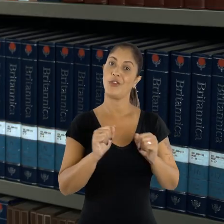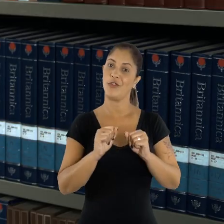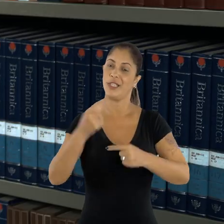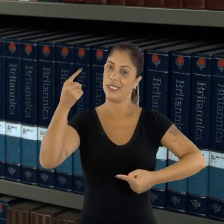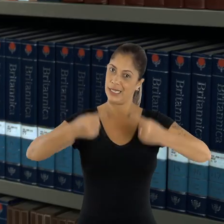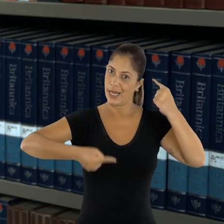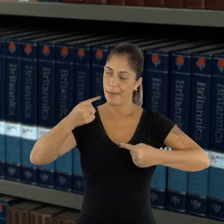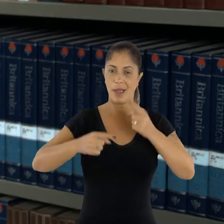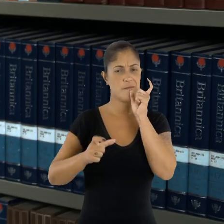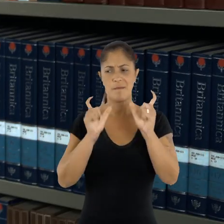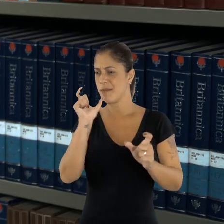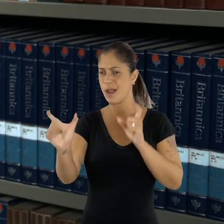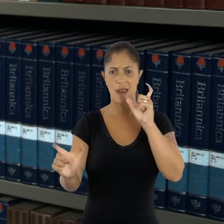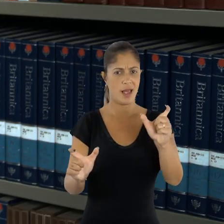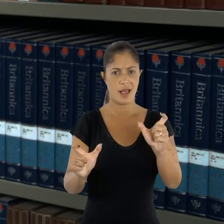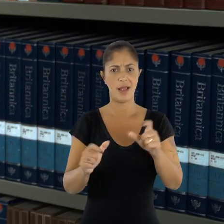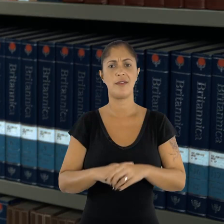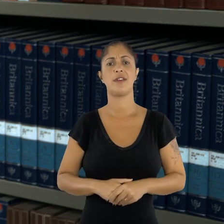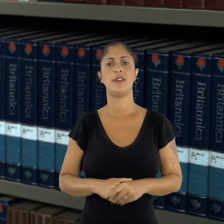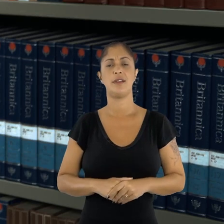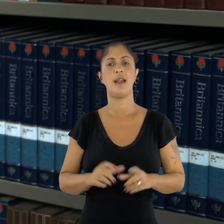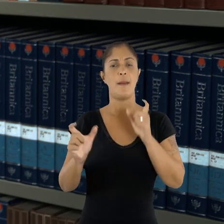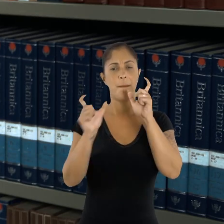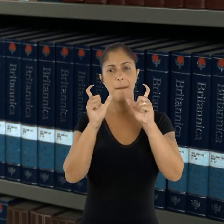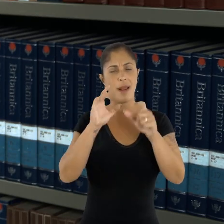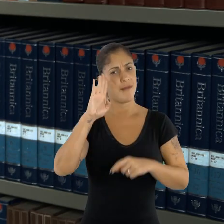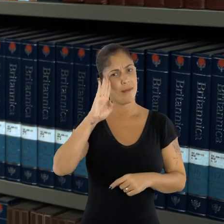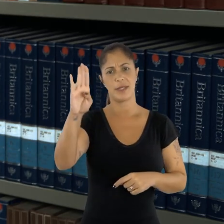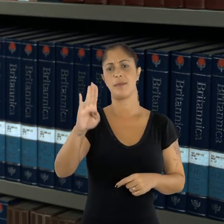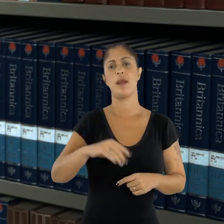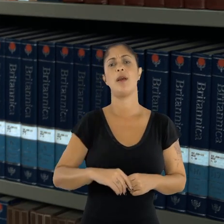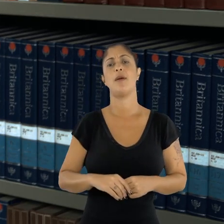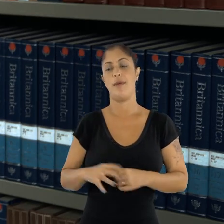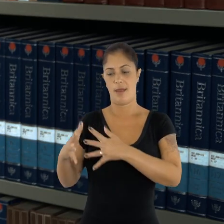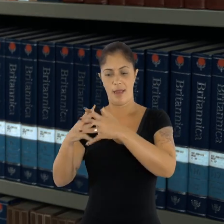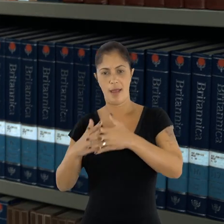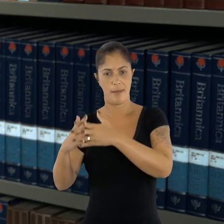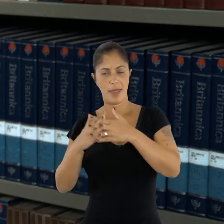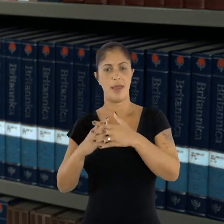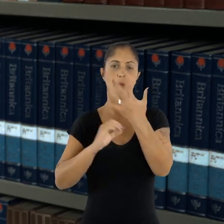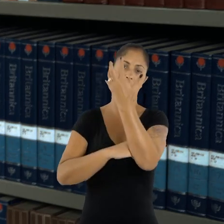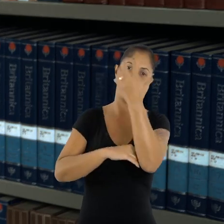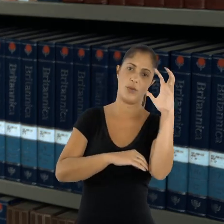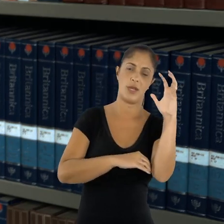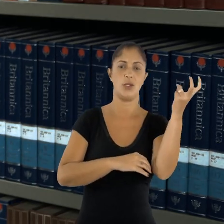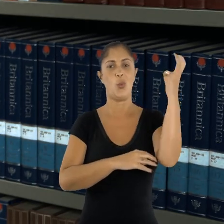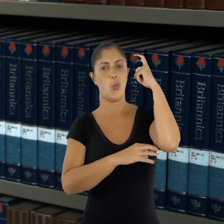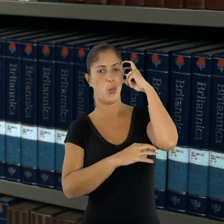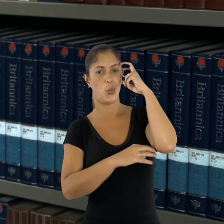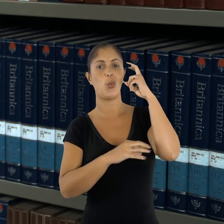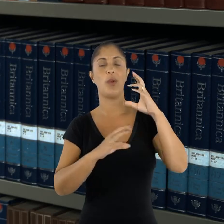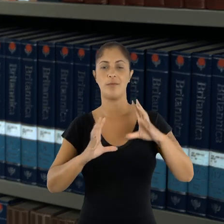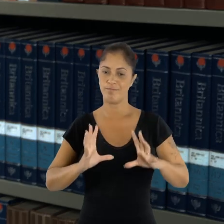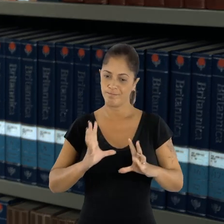aí a gente pegava do debate as palavras mestras, as palavras-chave, como caminhão,